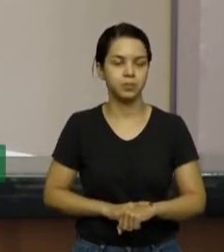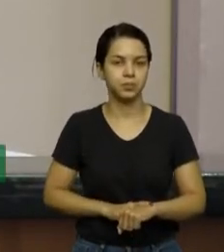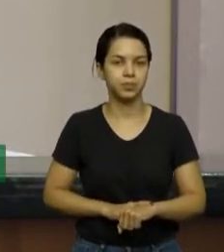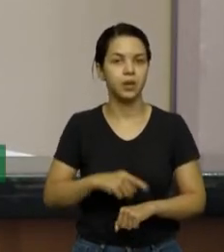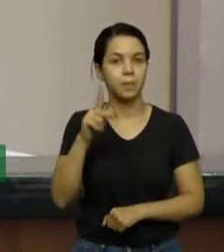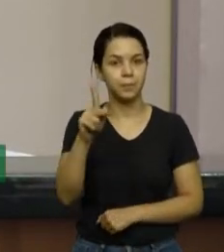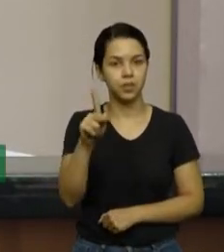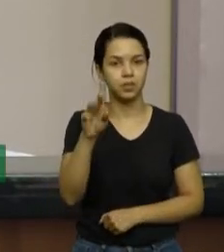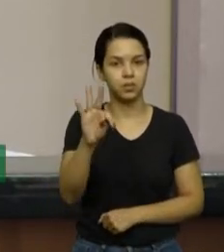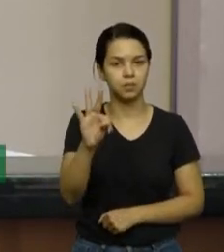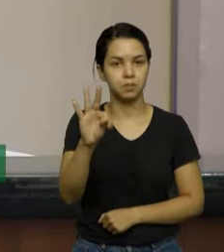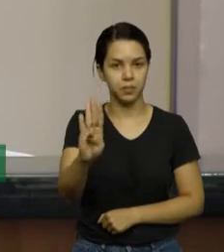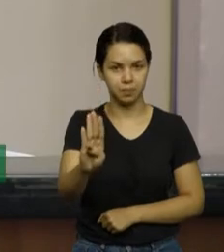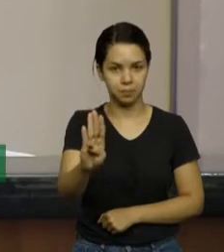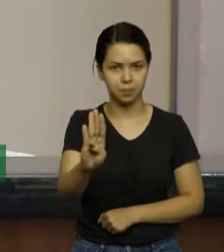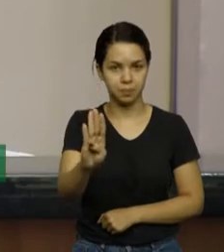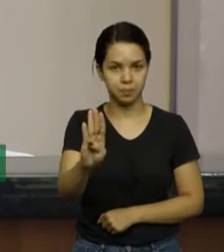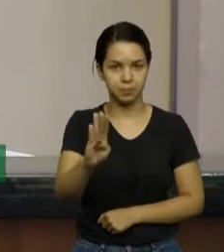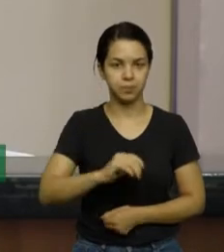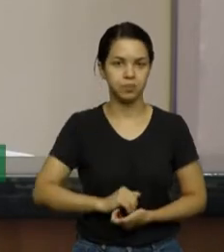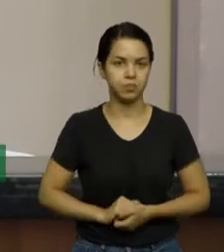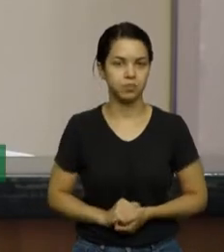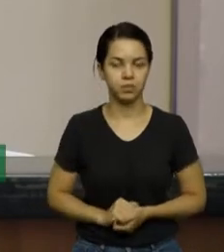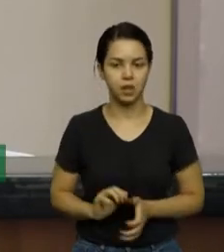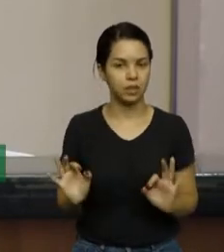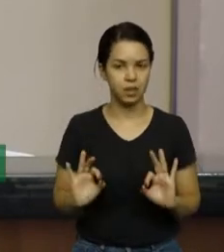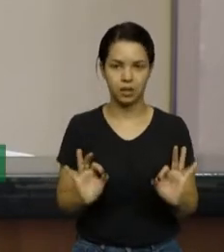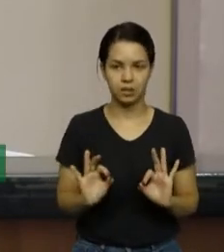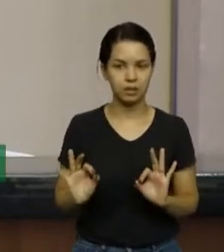PTB. Não havendo